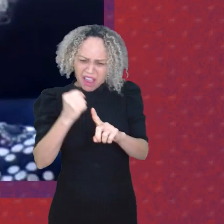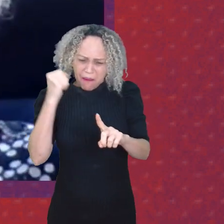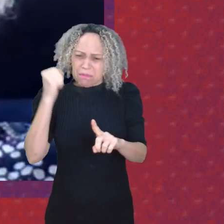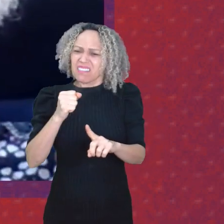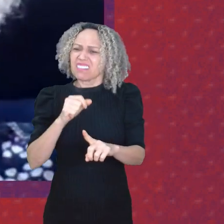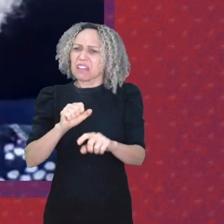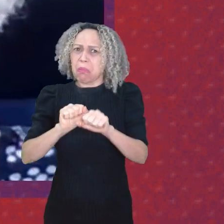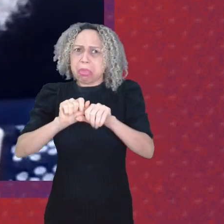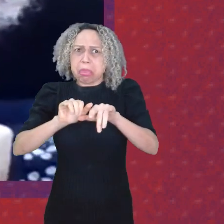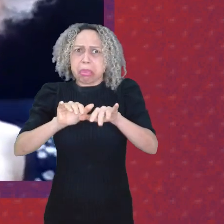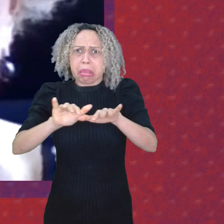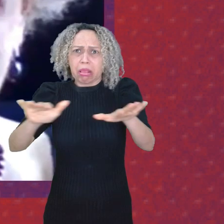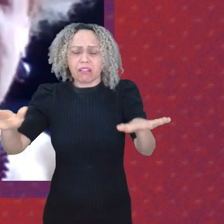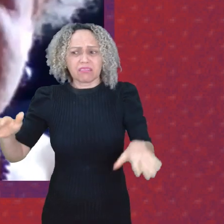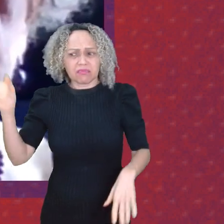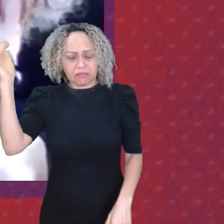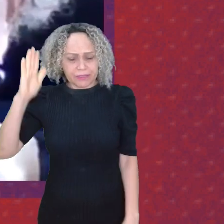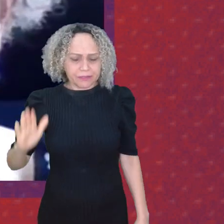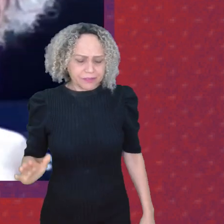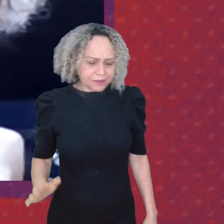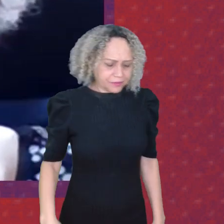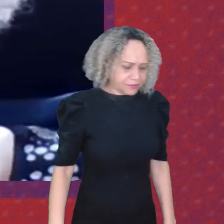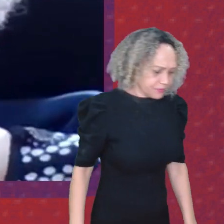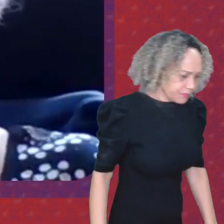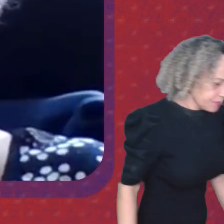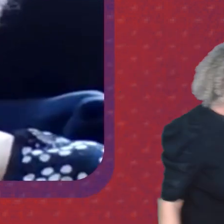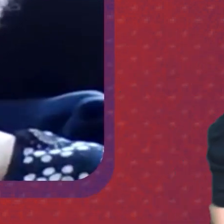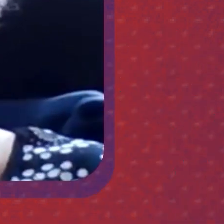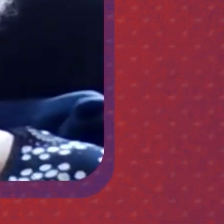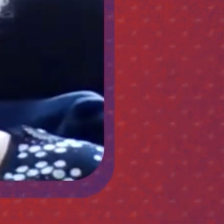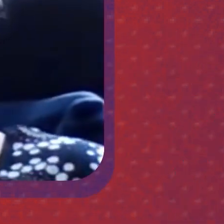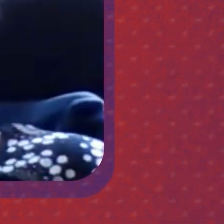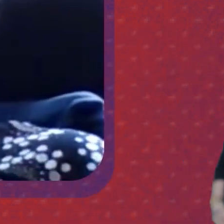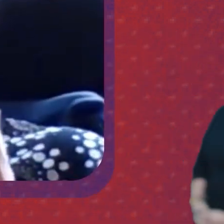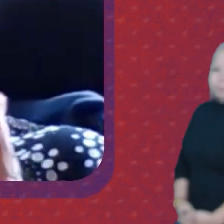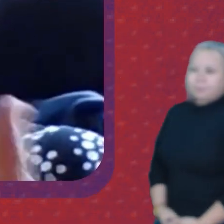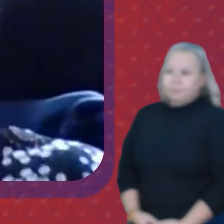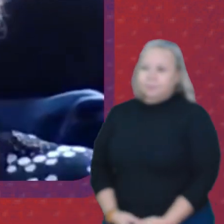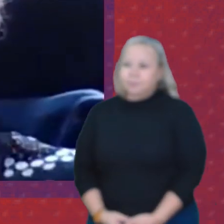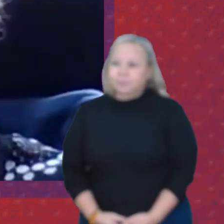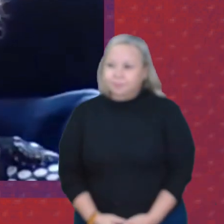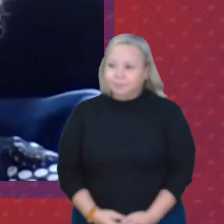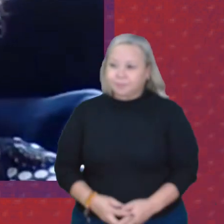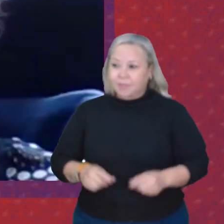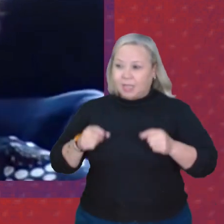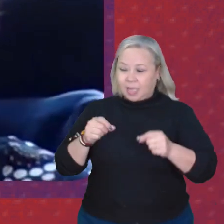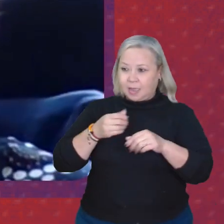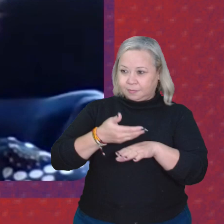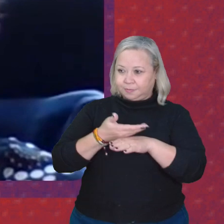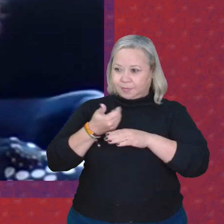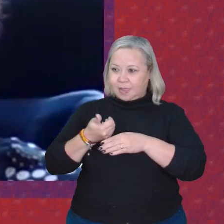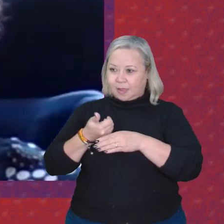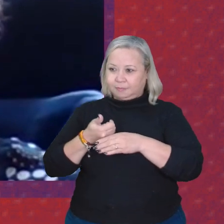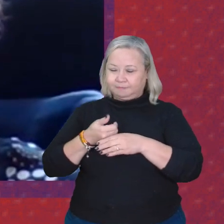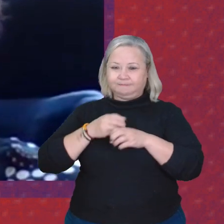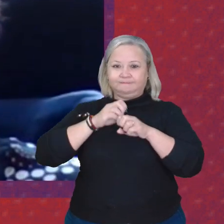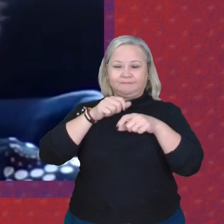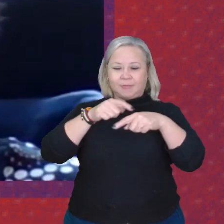E eu costumo dizer que a violência contra as mulheres é a antessala do feminicídio.